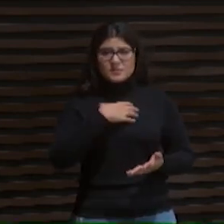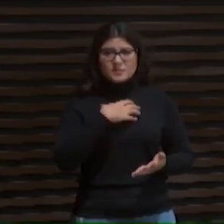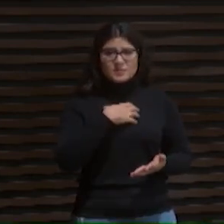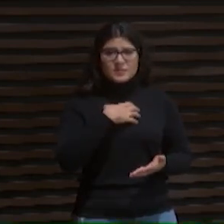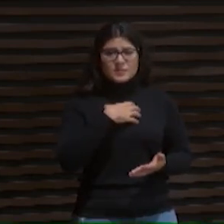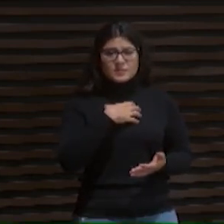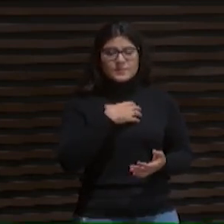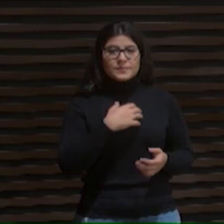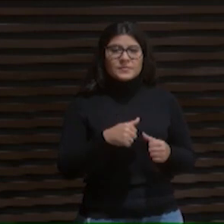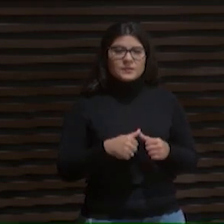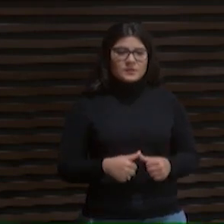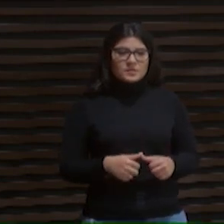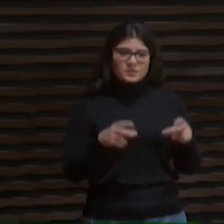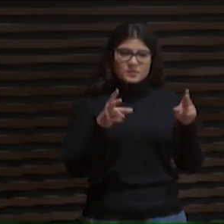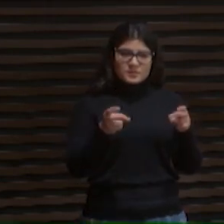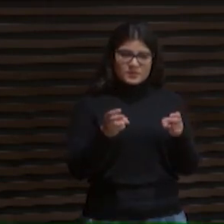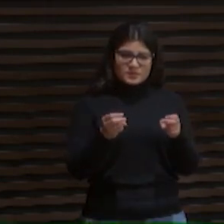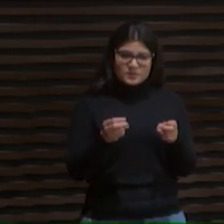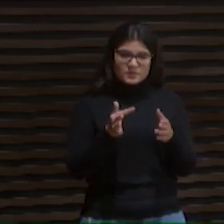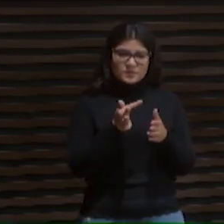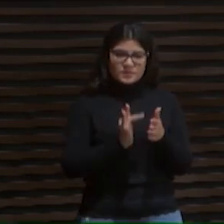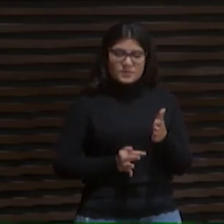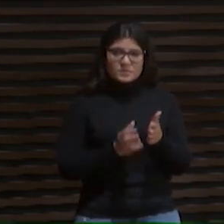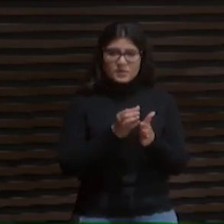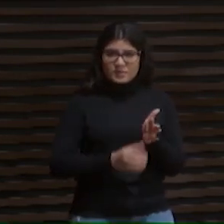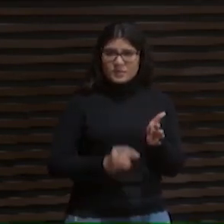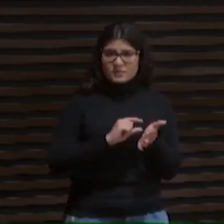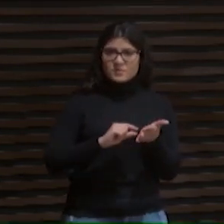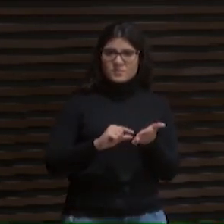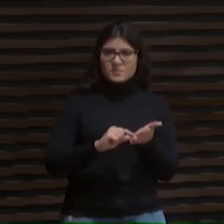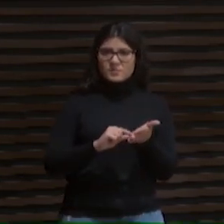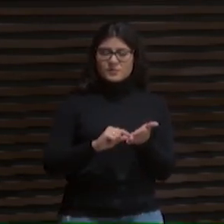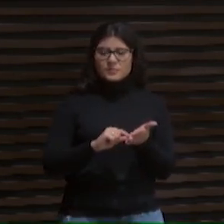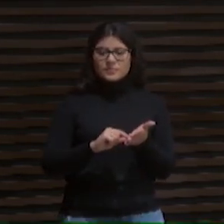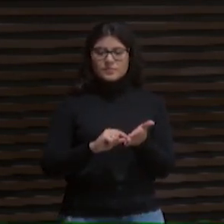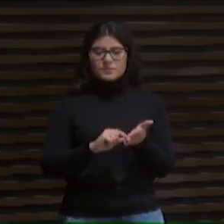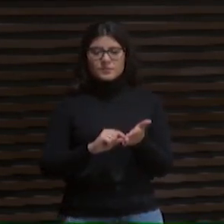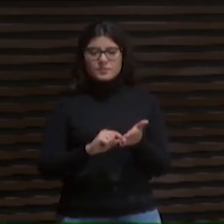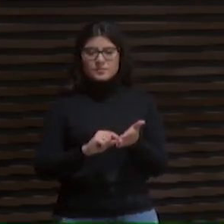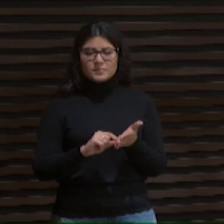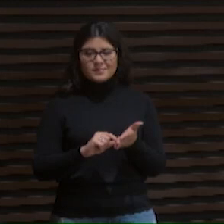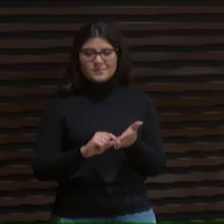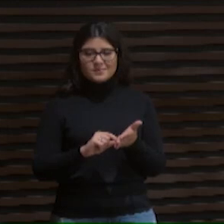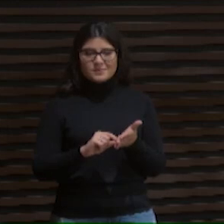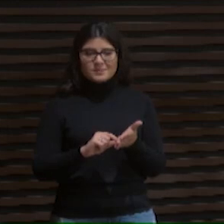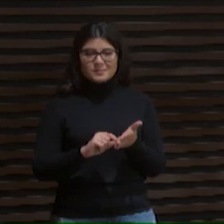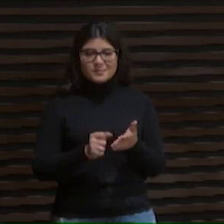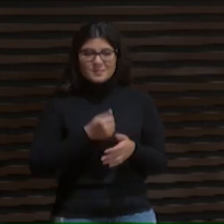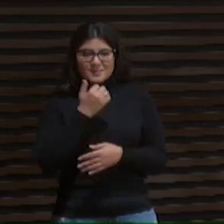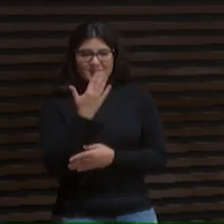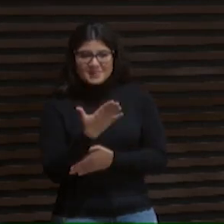essas intersecções, capítulos, versículos, elas foram muito bem-vindas e é muito boa